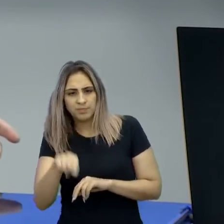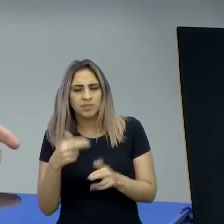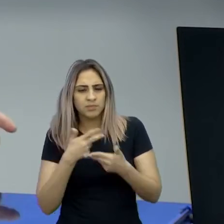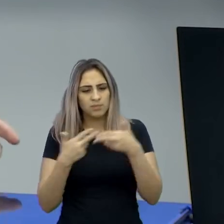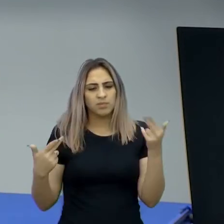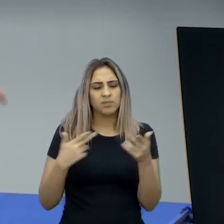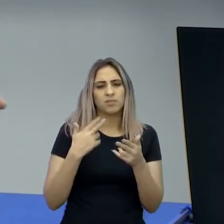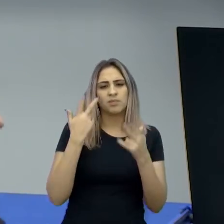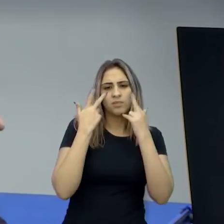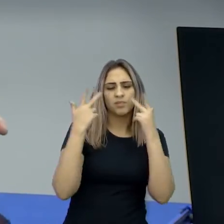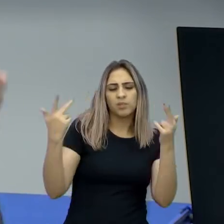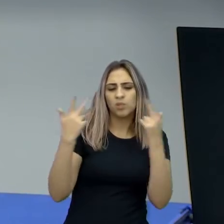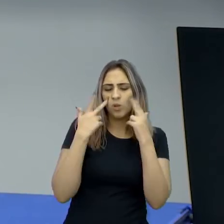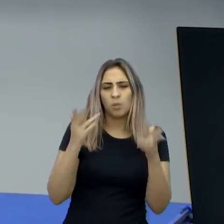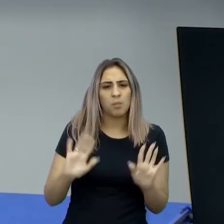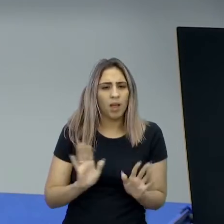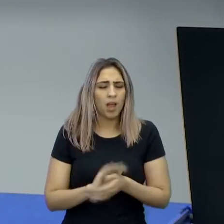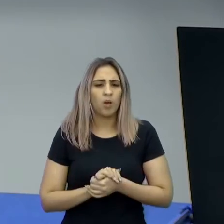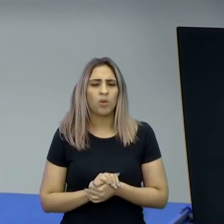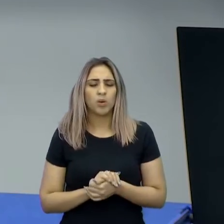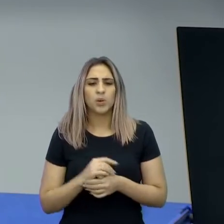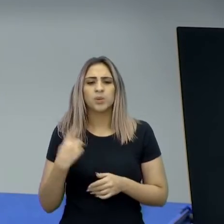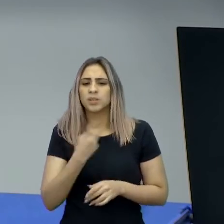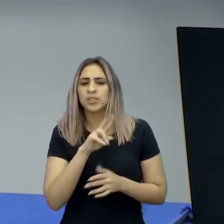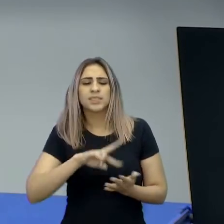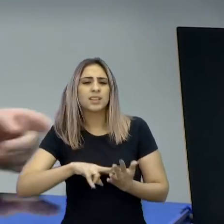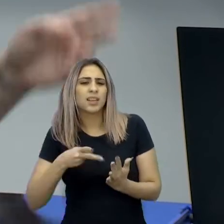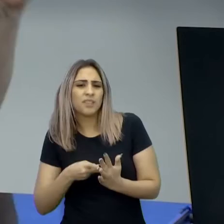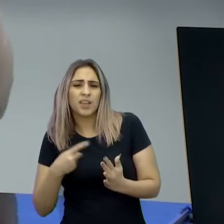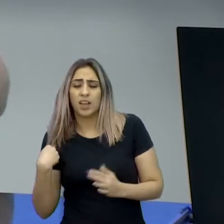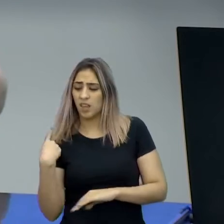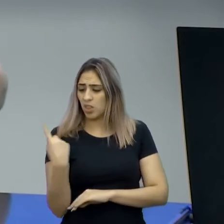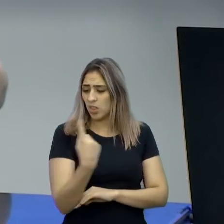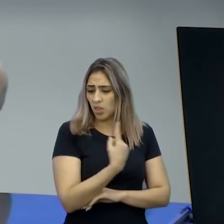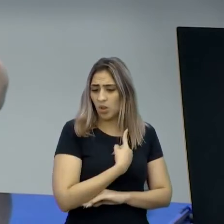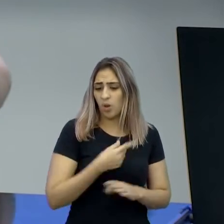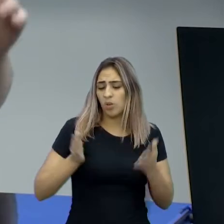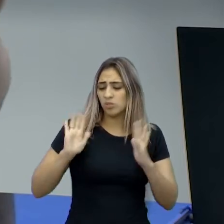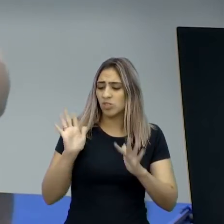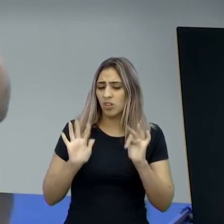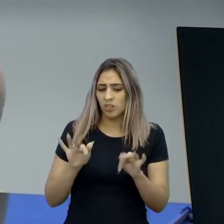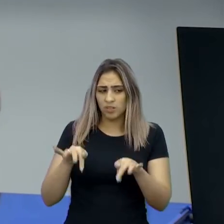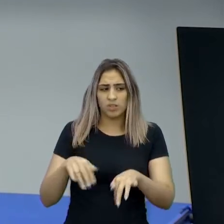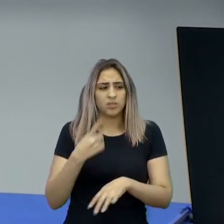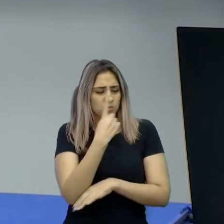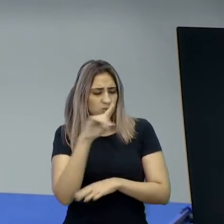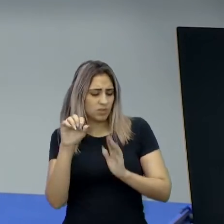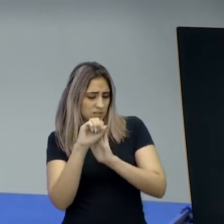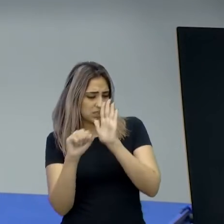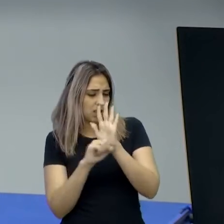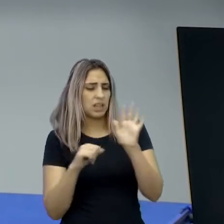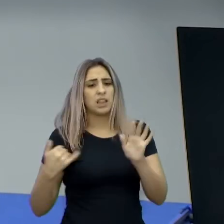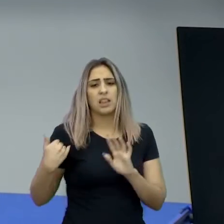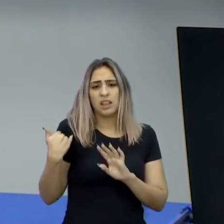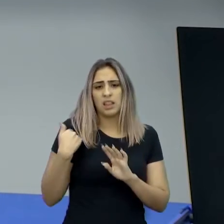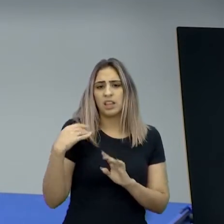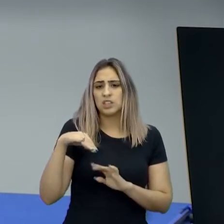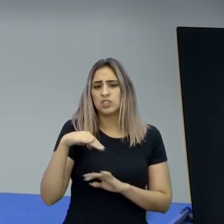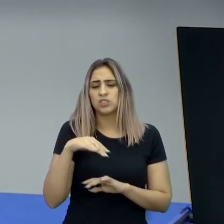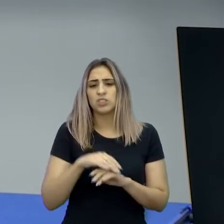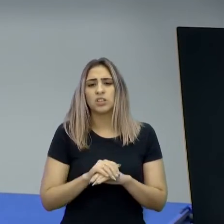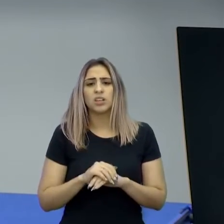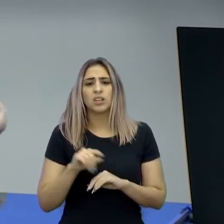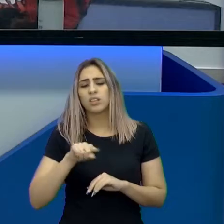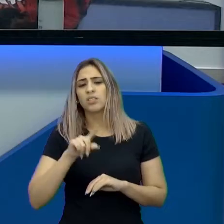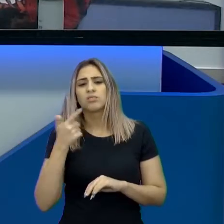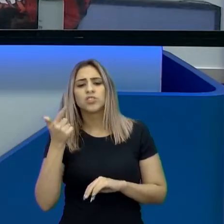fenômeno da modernidade, mas isso não significa que já no finalzinho, nos últimos séculos da Idade Média, não houvesse